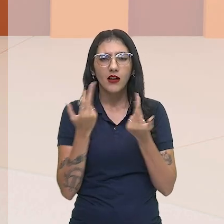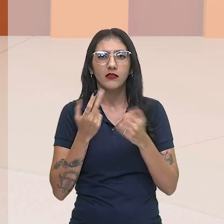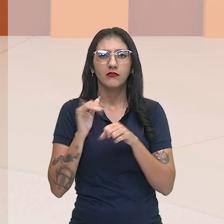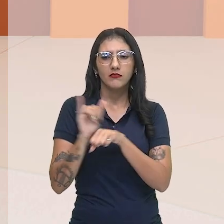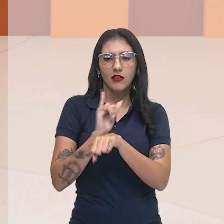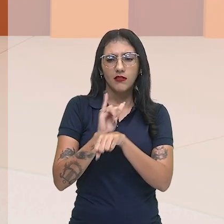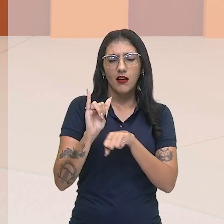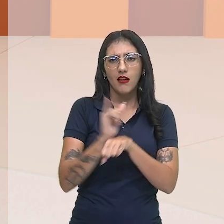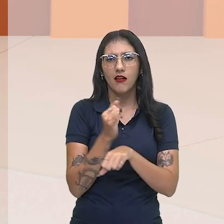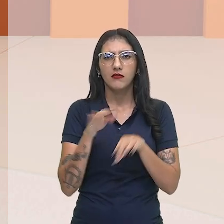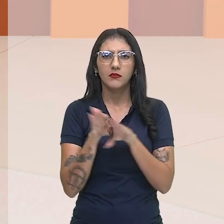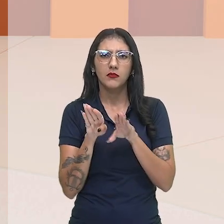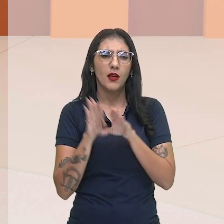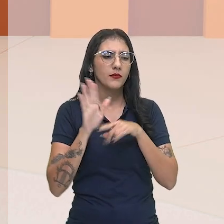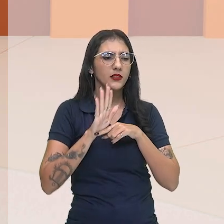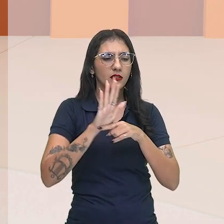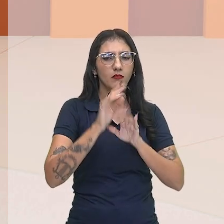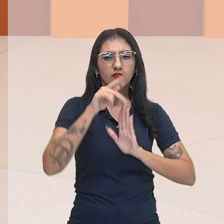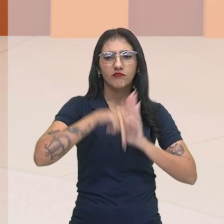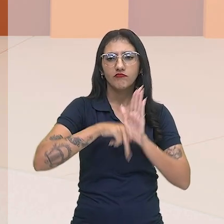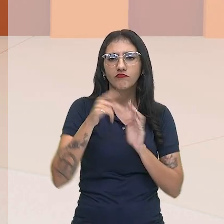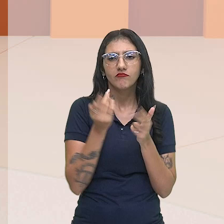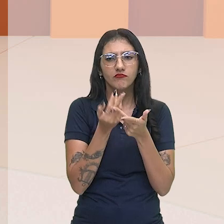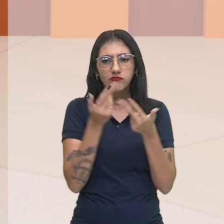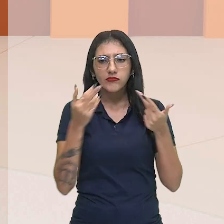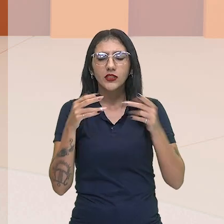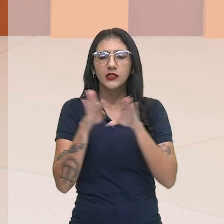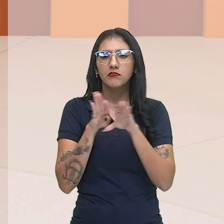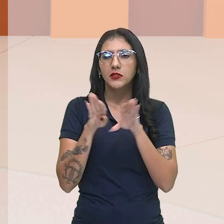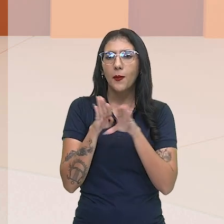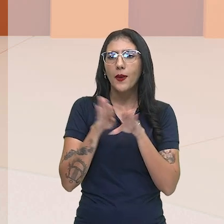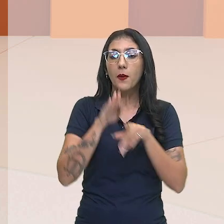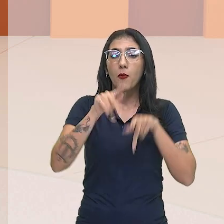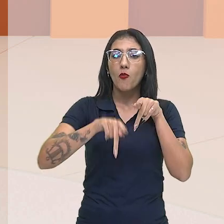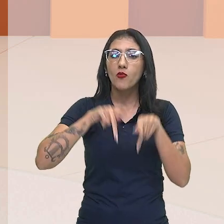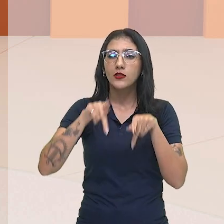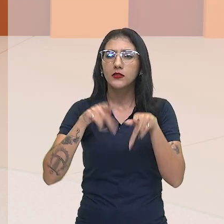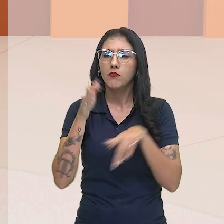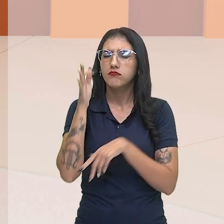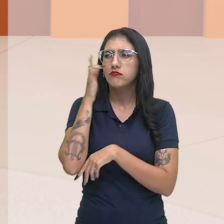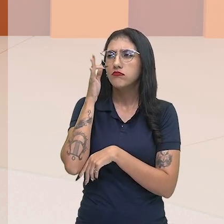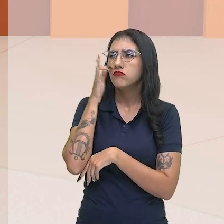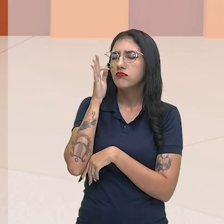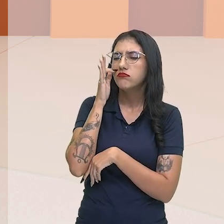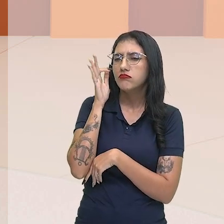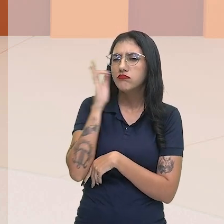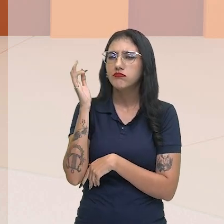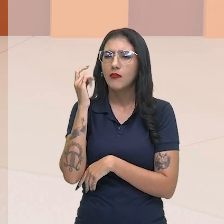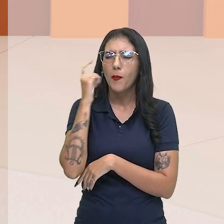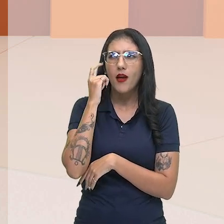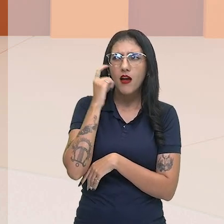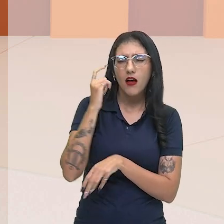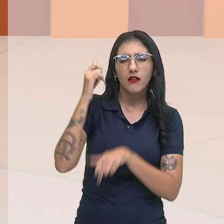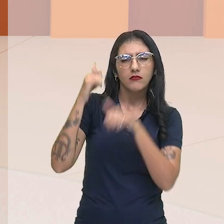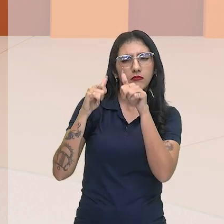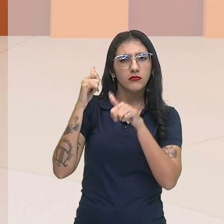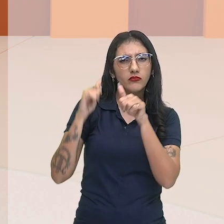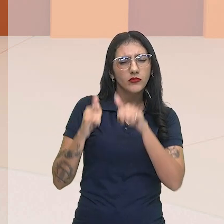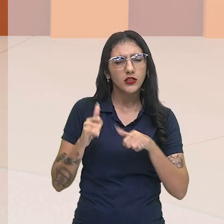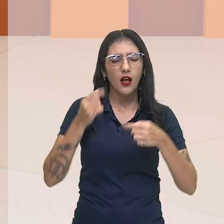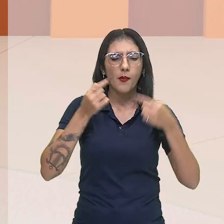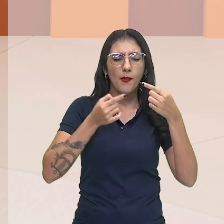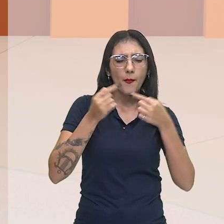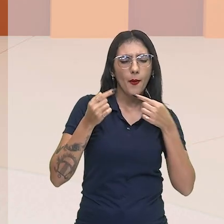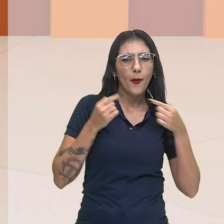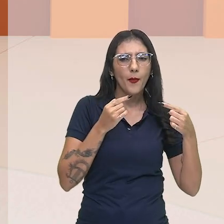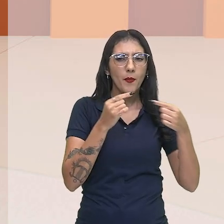vão apresentar projetos, os cidadãos, as cidadãs vão ouvir, vão pensar, vão